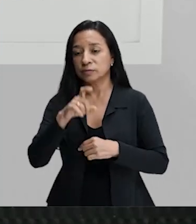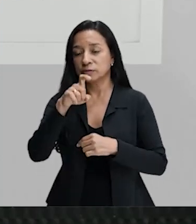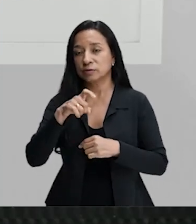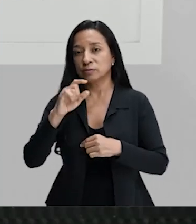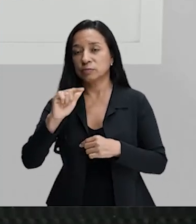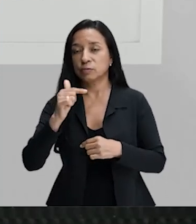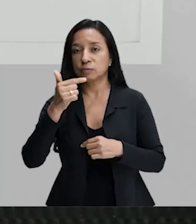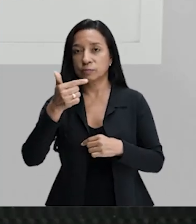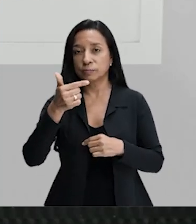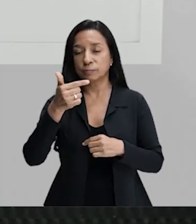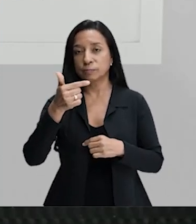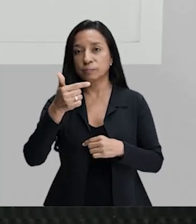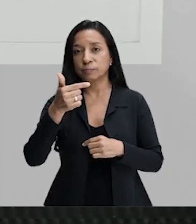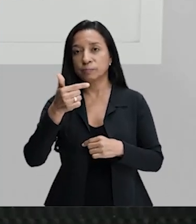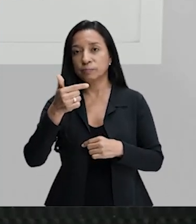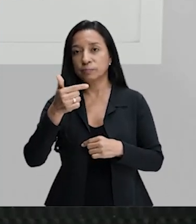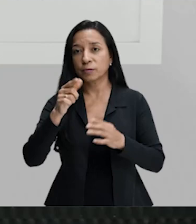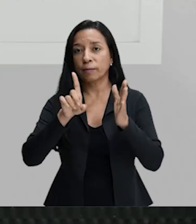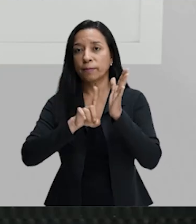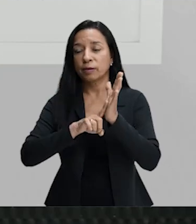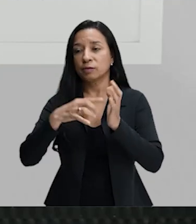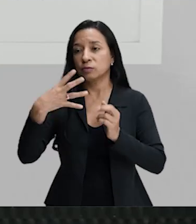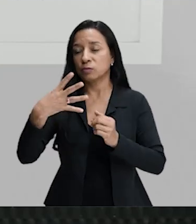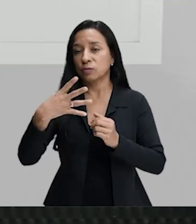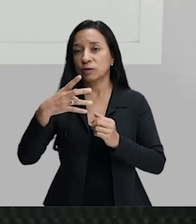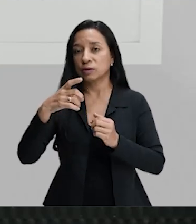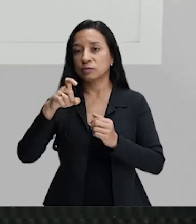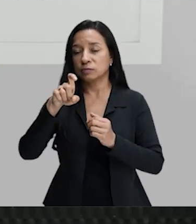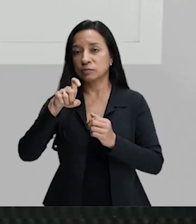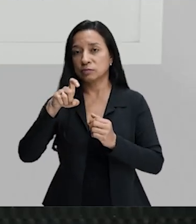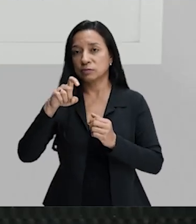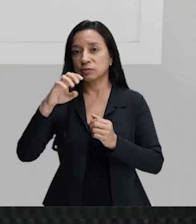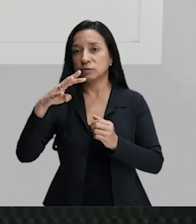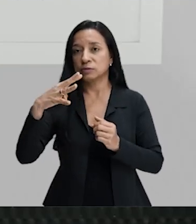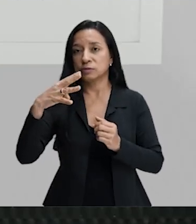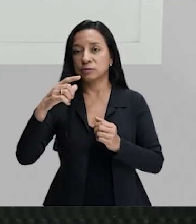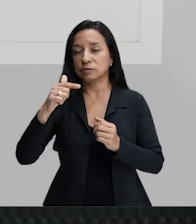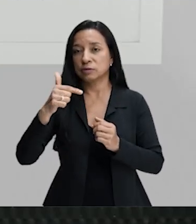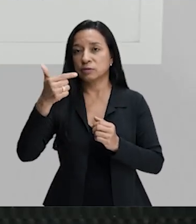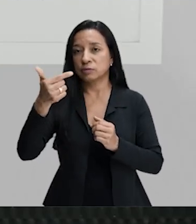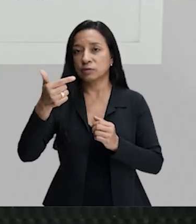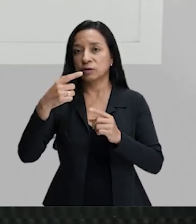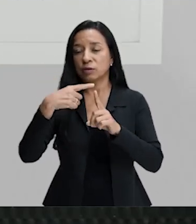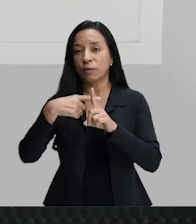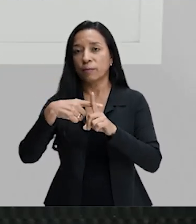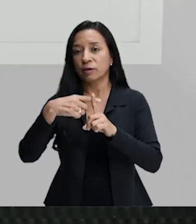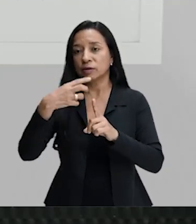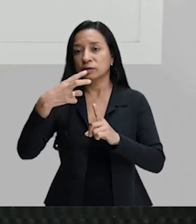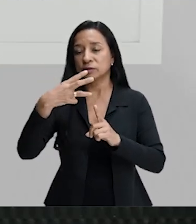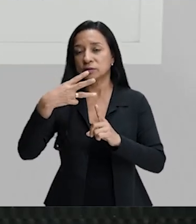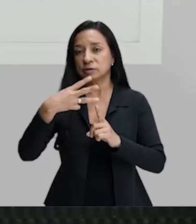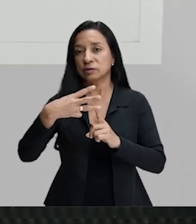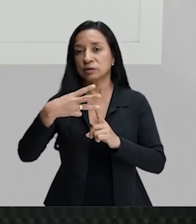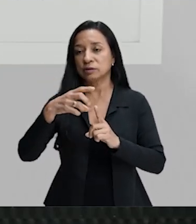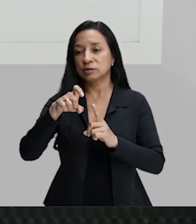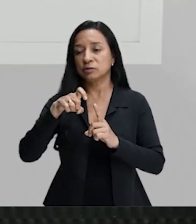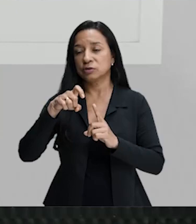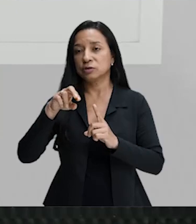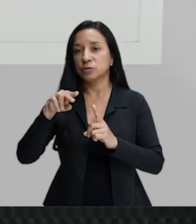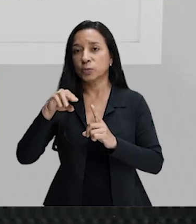ao cubo menos 4x ao quadrado mais 3x igual a